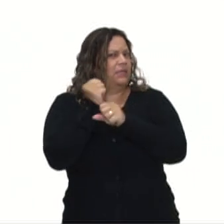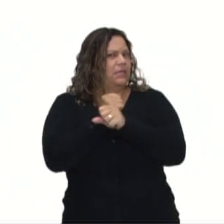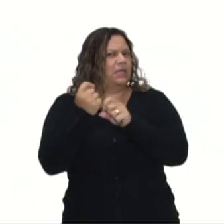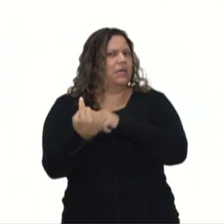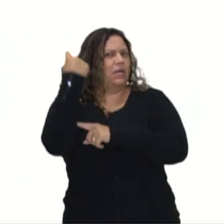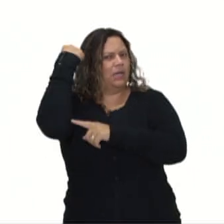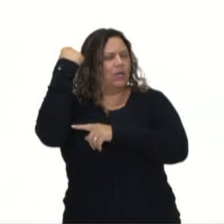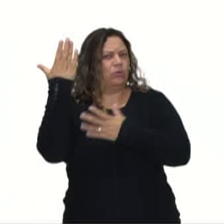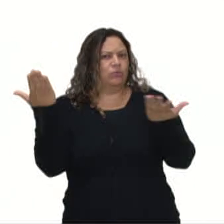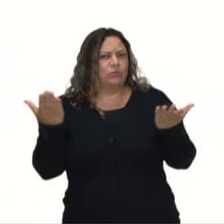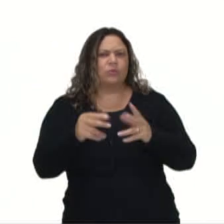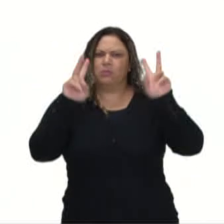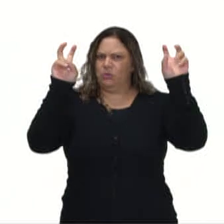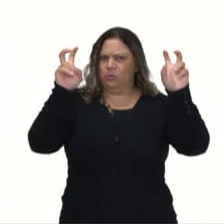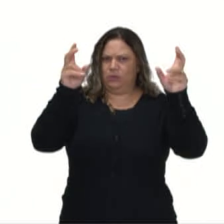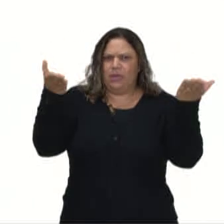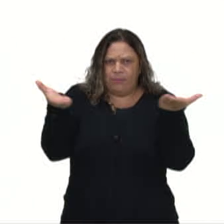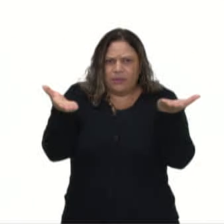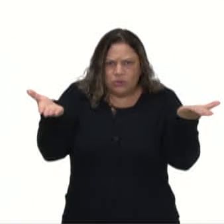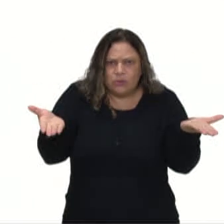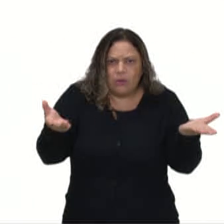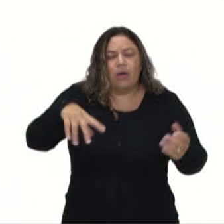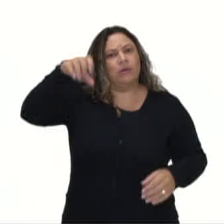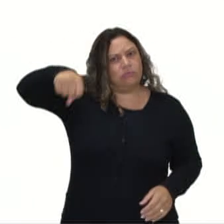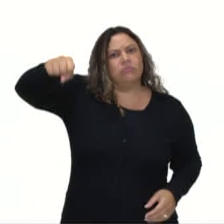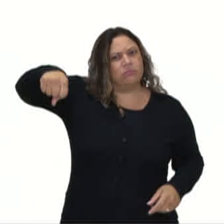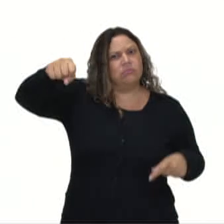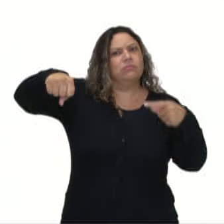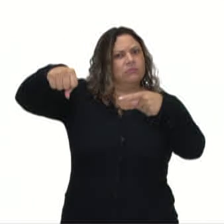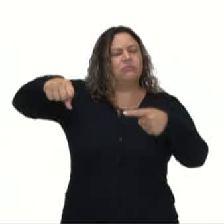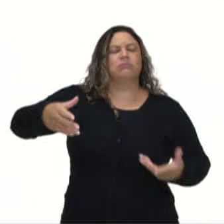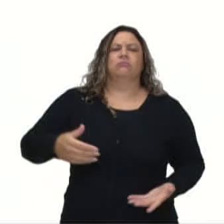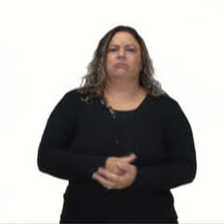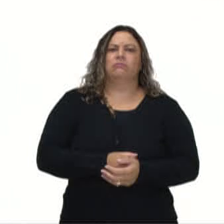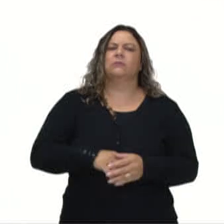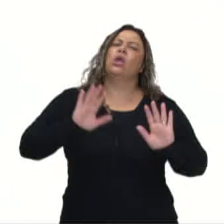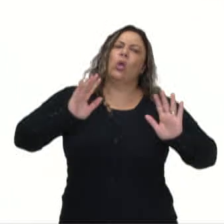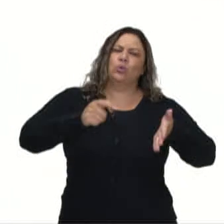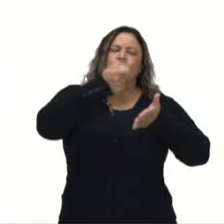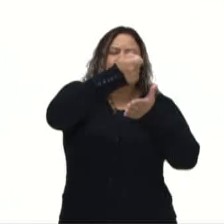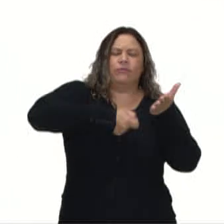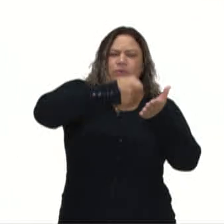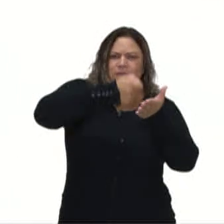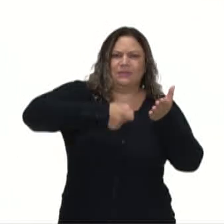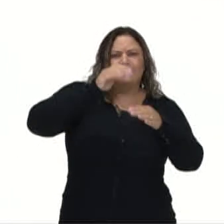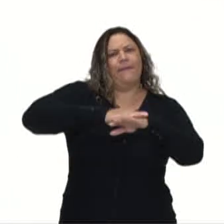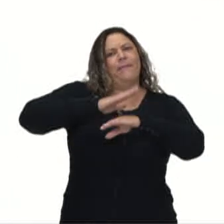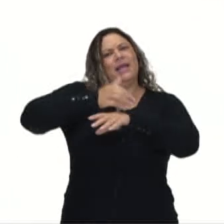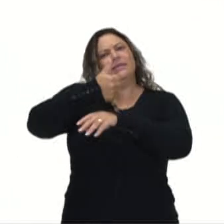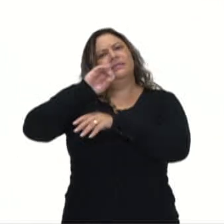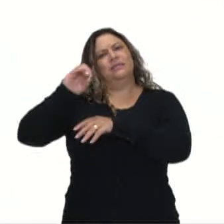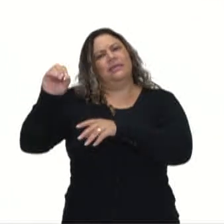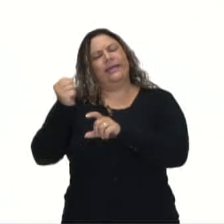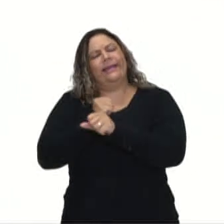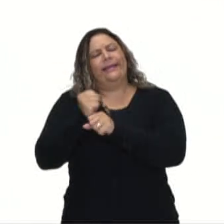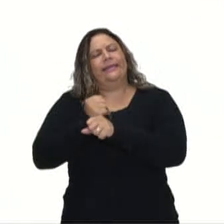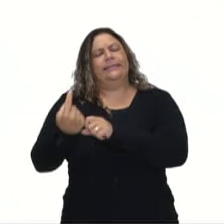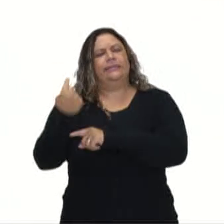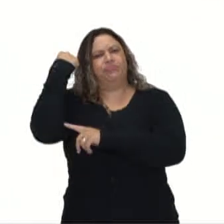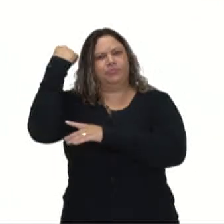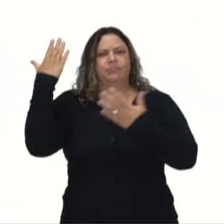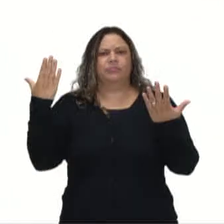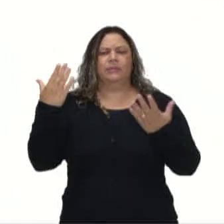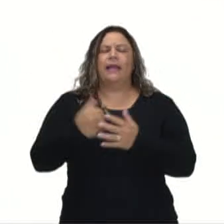é atual? Ora, sim, embora tenha sido escrita há mais de 100 anos, a crônica apresenta as